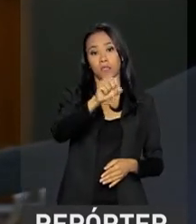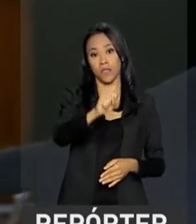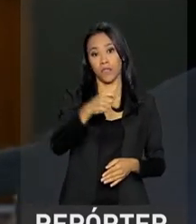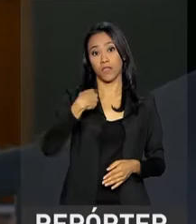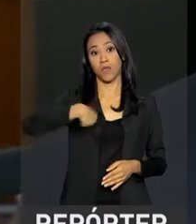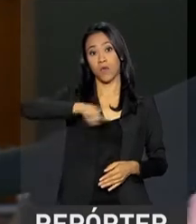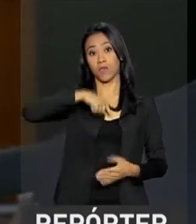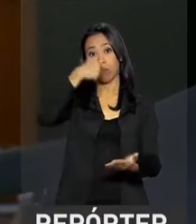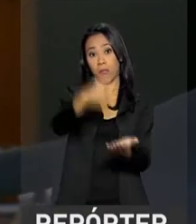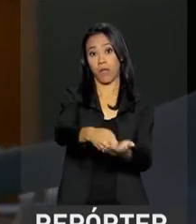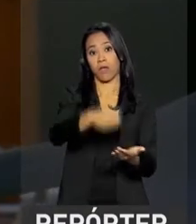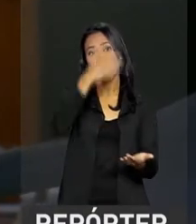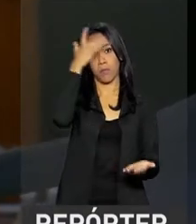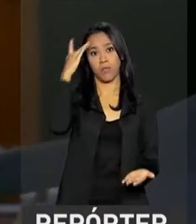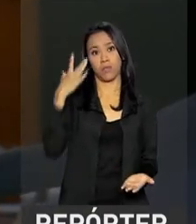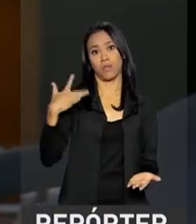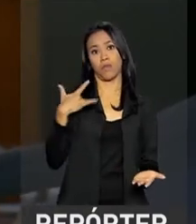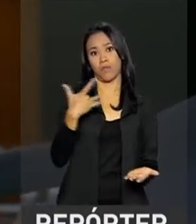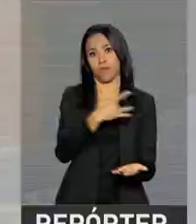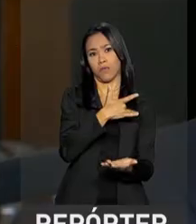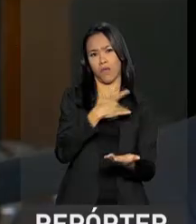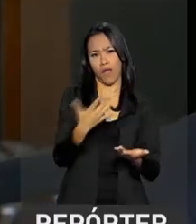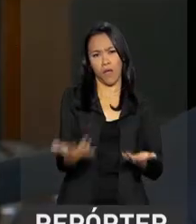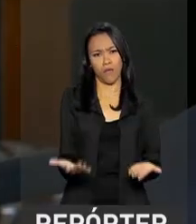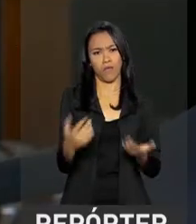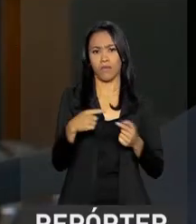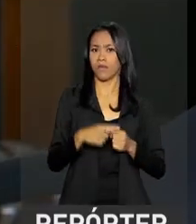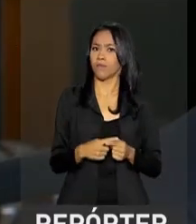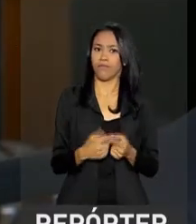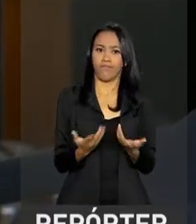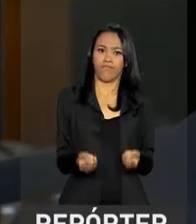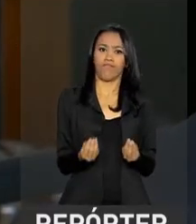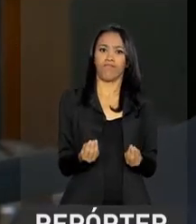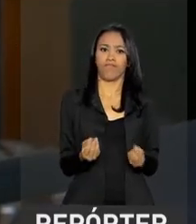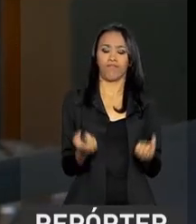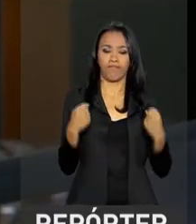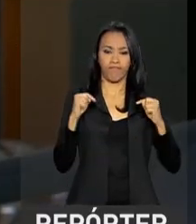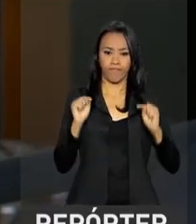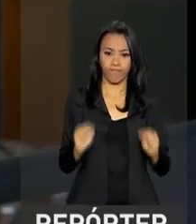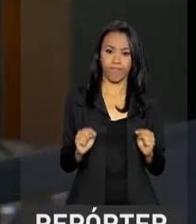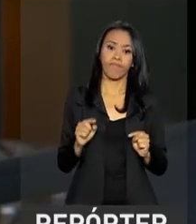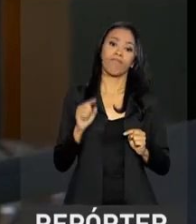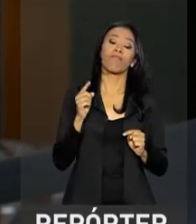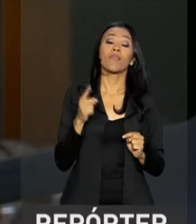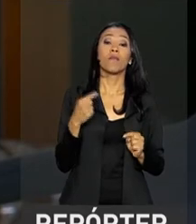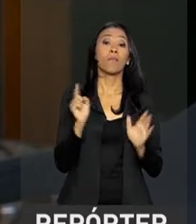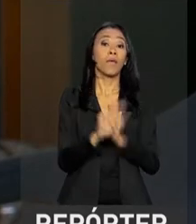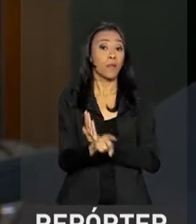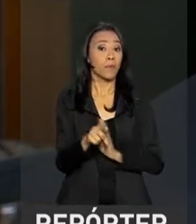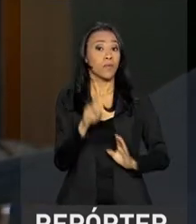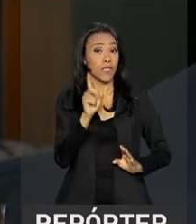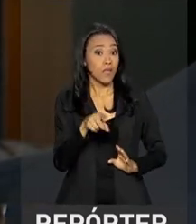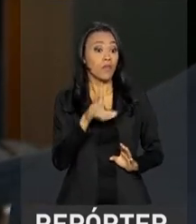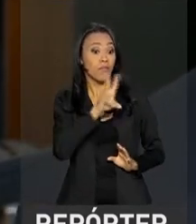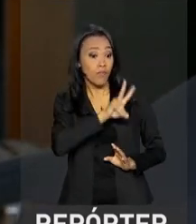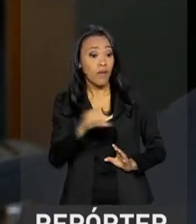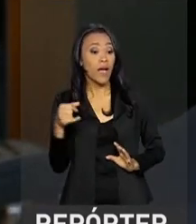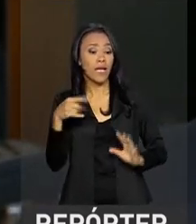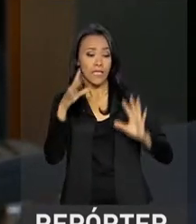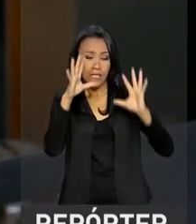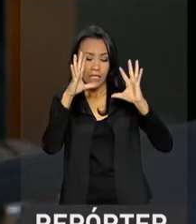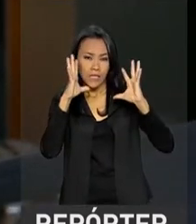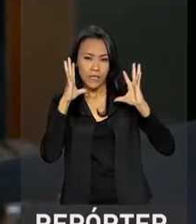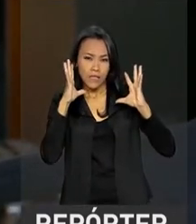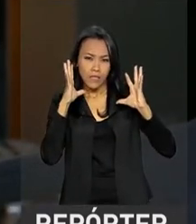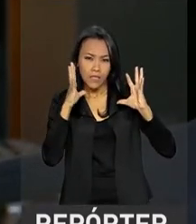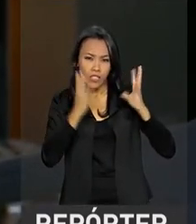e que estão com auxílio-doença indevido esse programa para os médicos peritos vai permitir então exatamente um pente fino é nesses